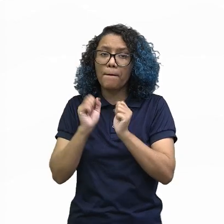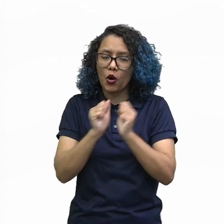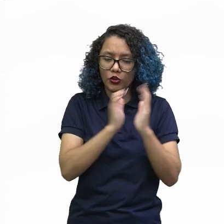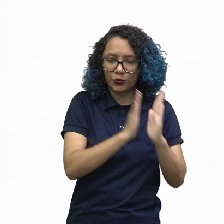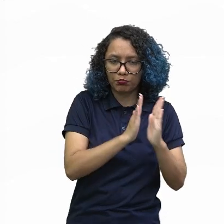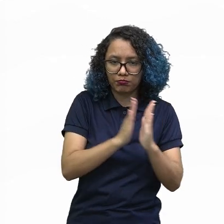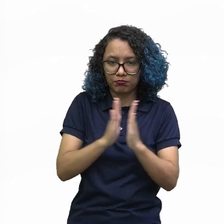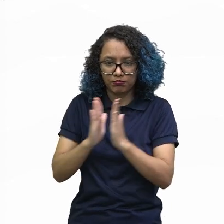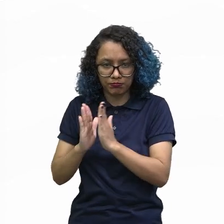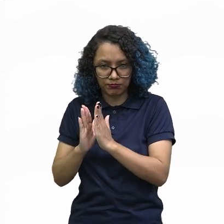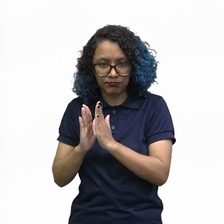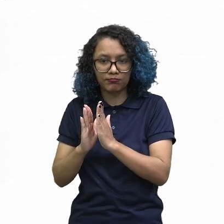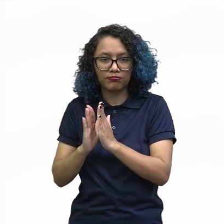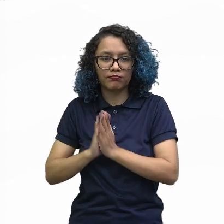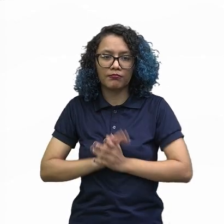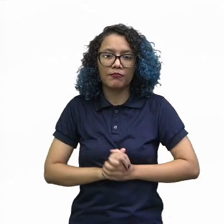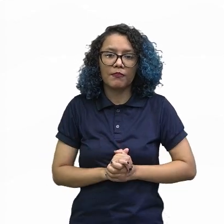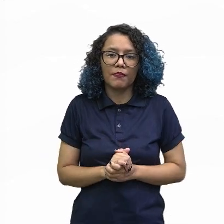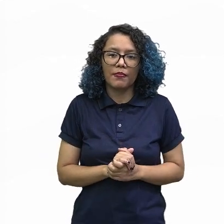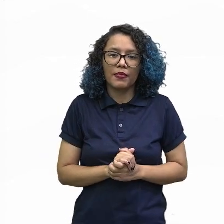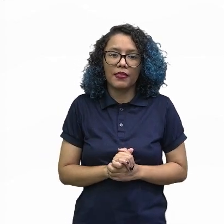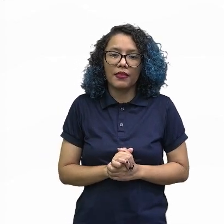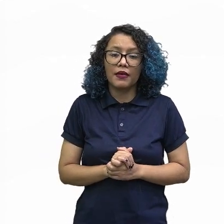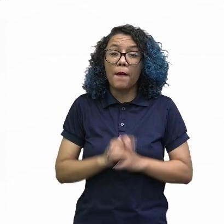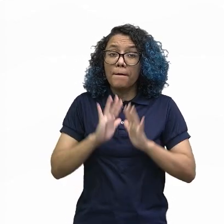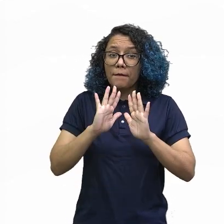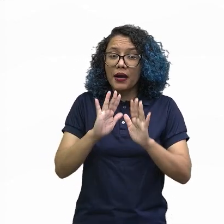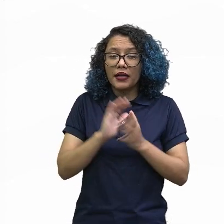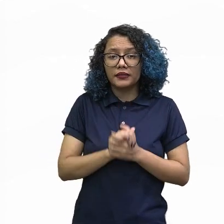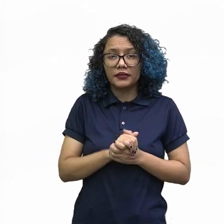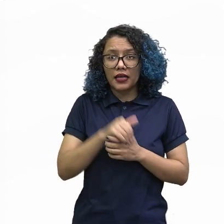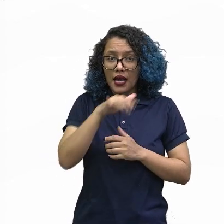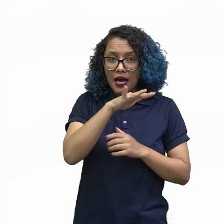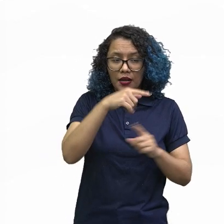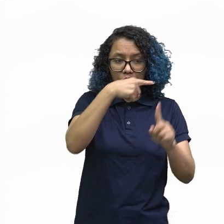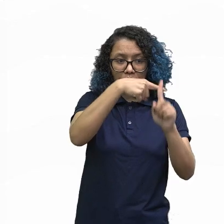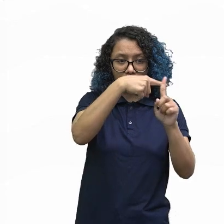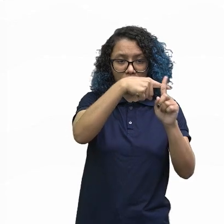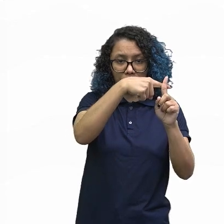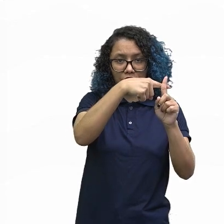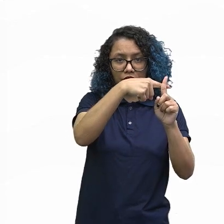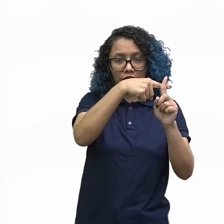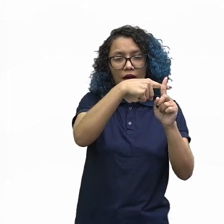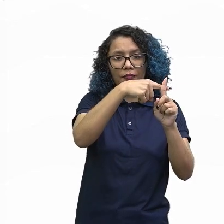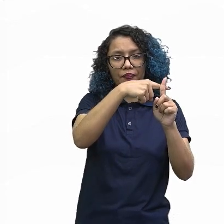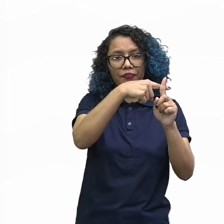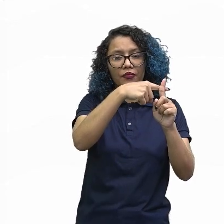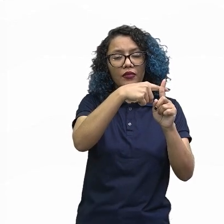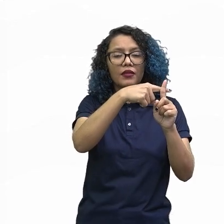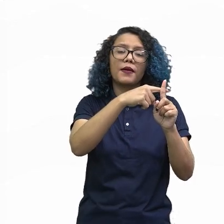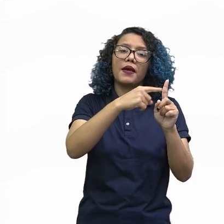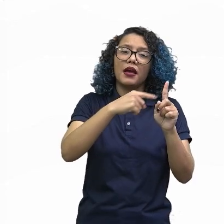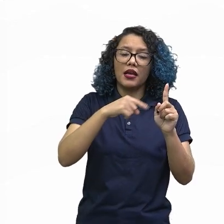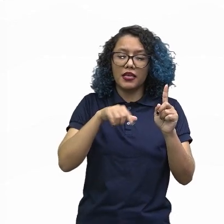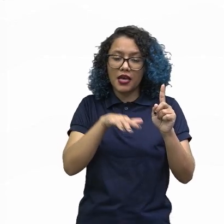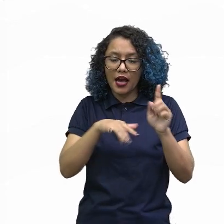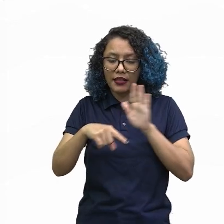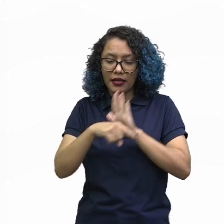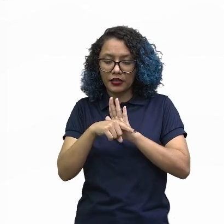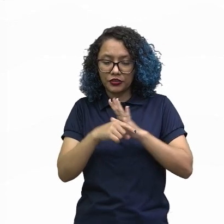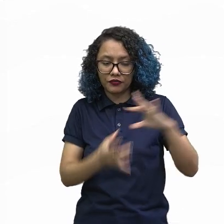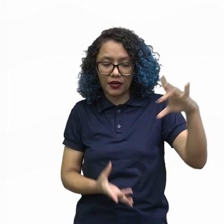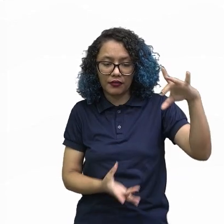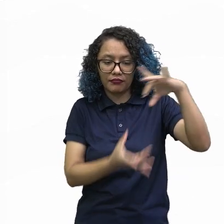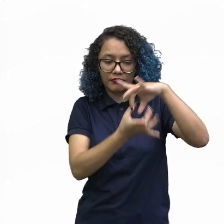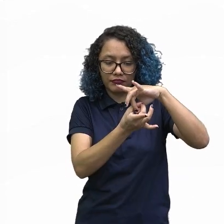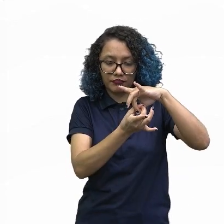outro. Para isso, é necessário que o polo positivo de um esteja conectado ao polo negativo de outro,